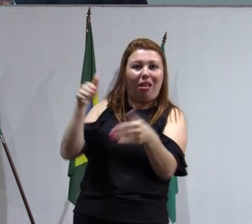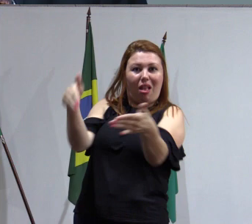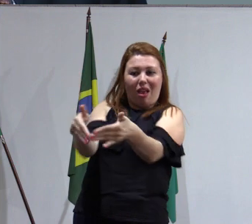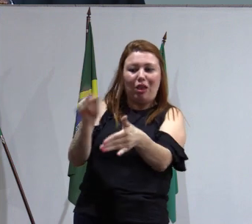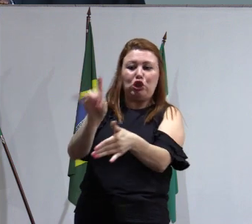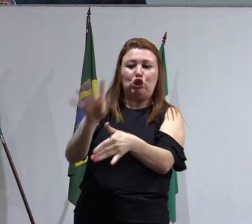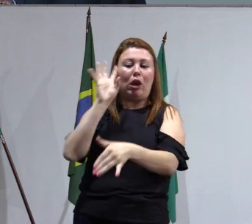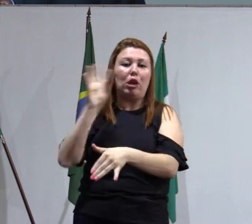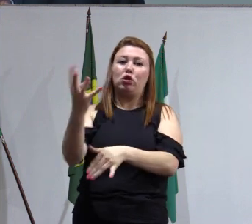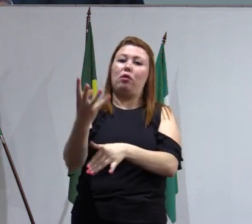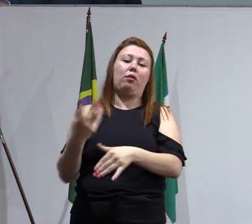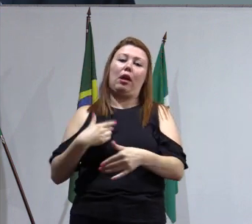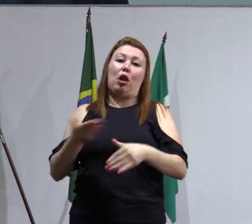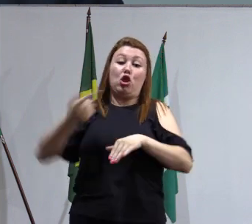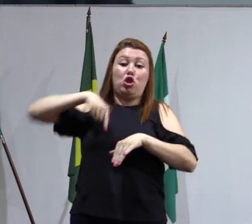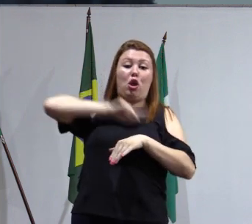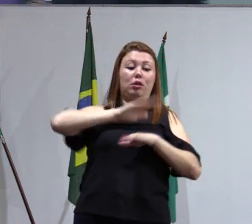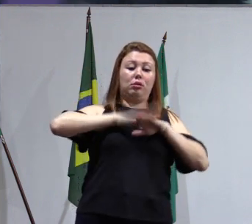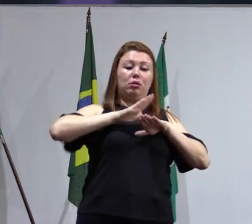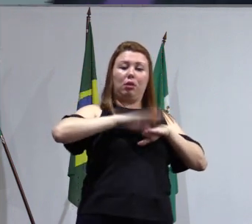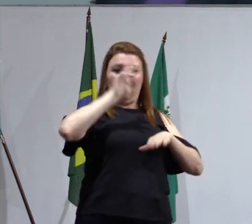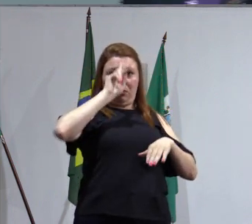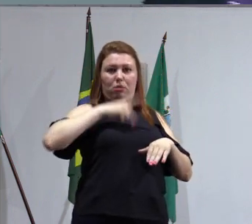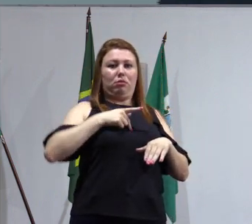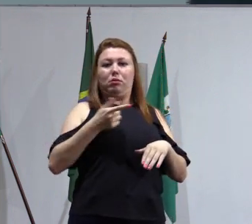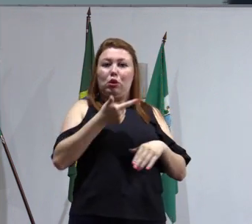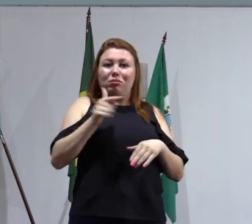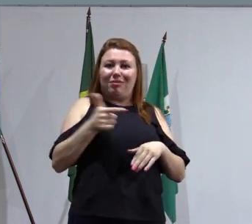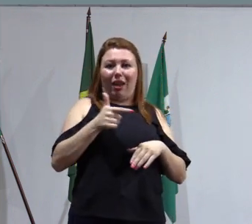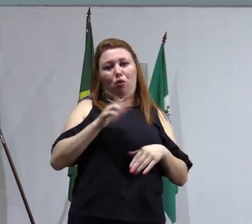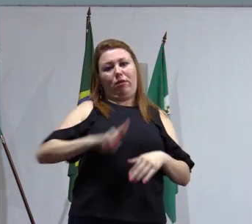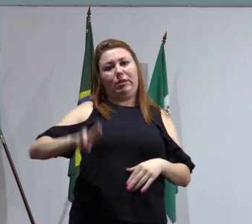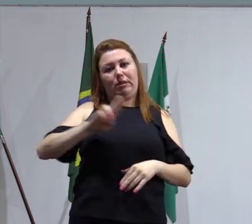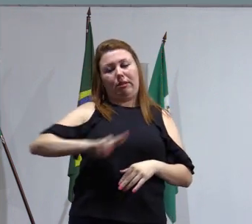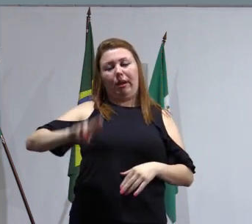muita possibilidade para tirar a autonomia universitária.